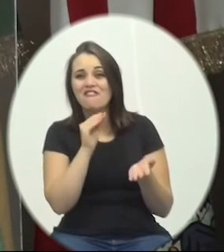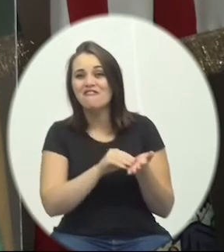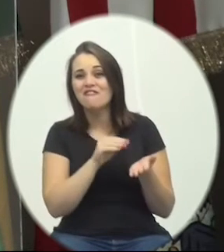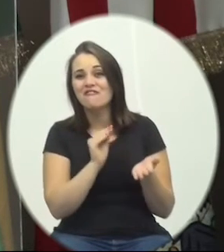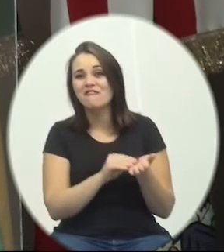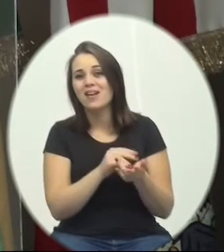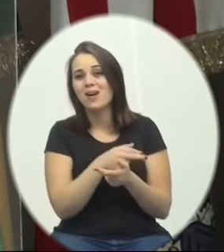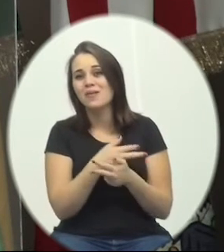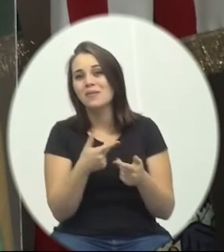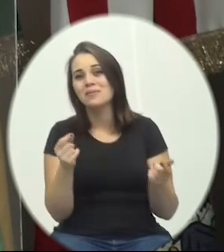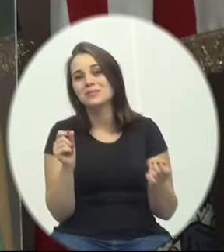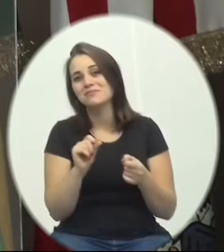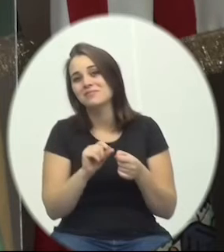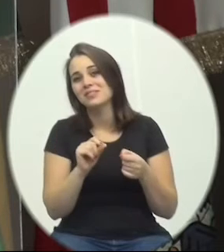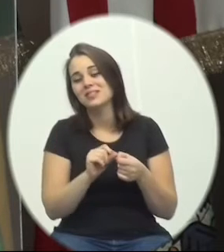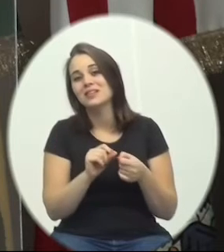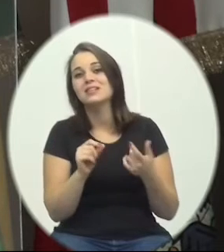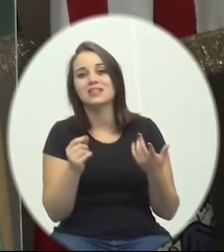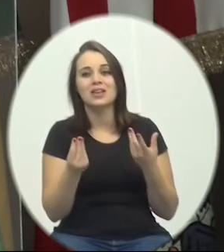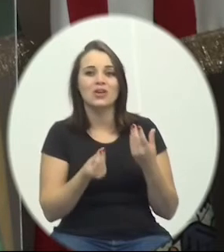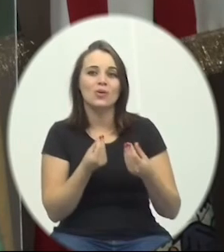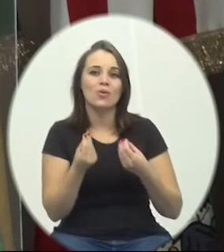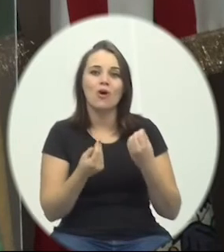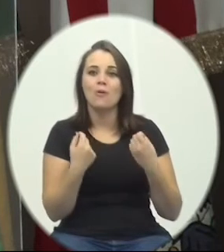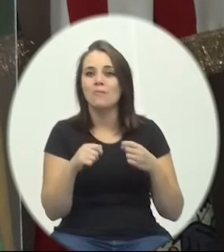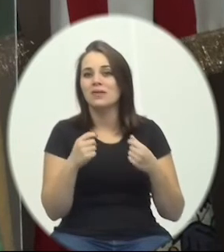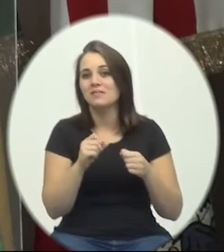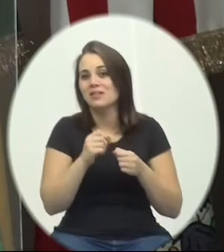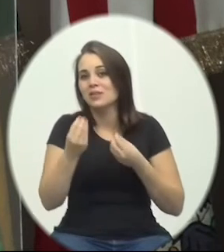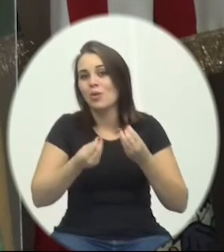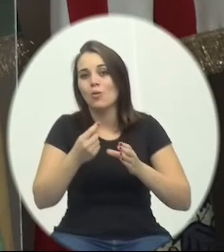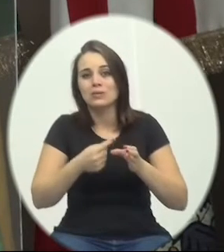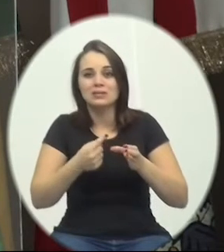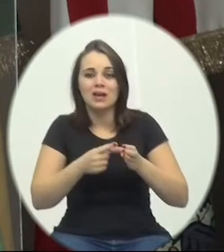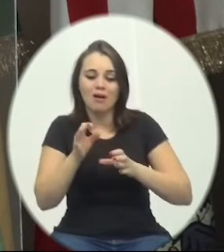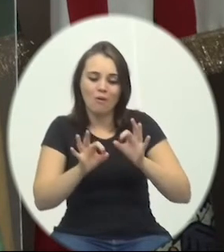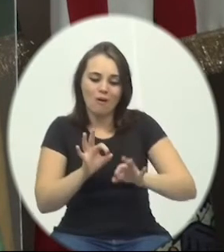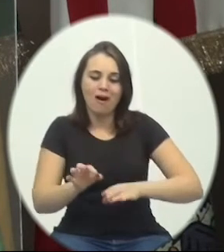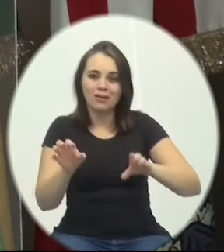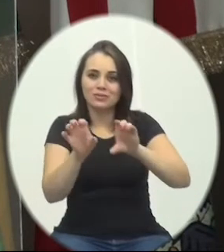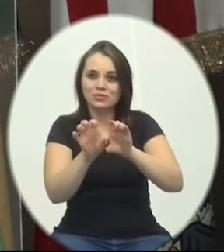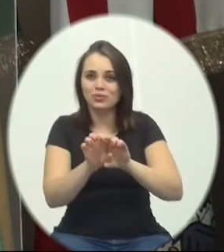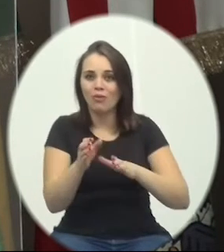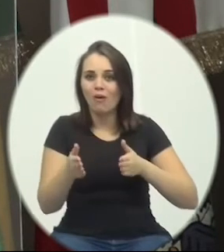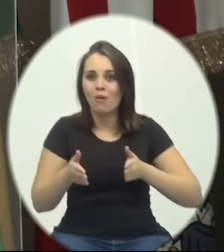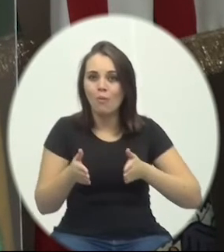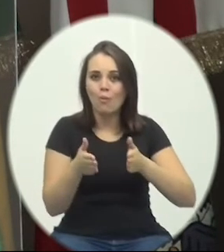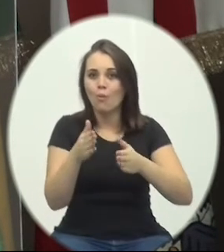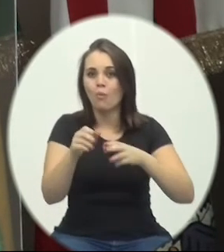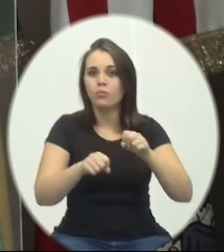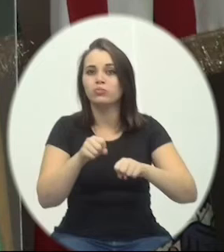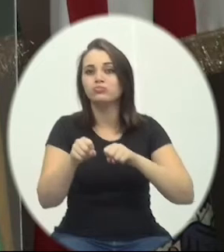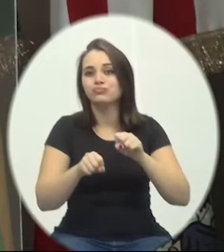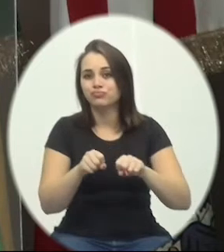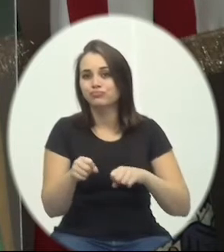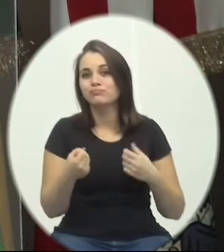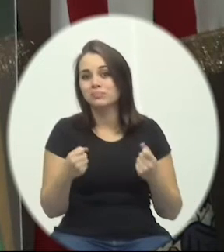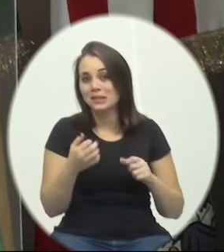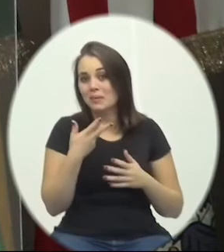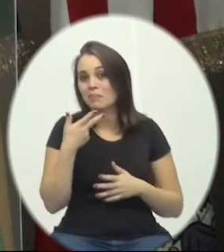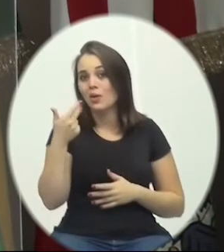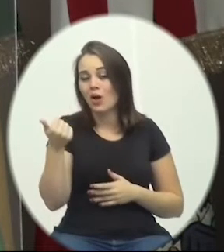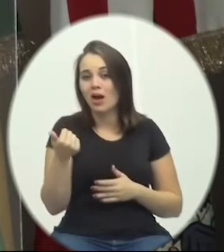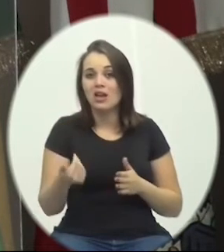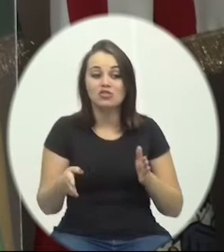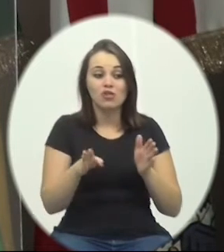que necessita ser como cidade, analisando esse aspecto das ciclofaixas e das ciclovias. Chegando lá em Nova